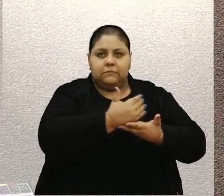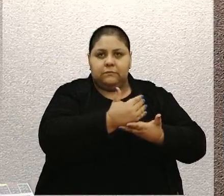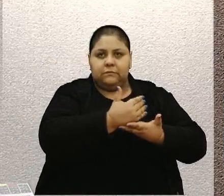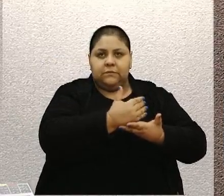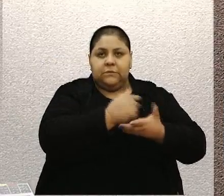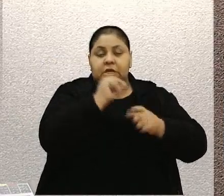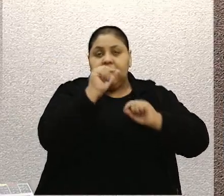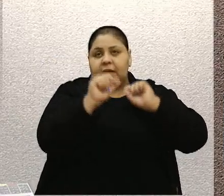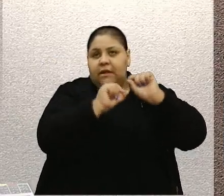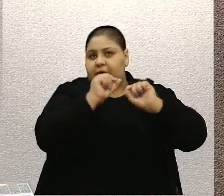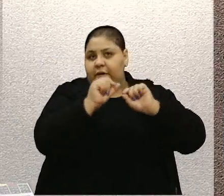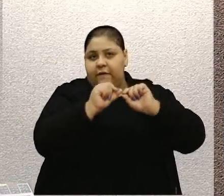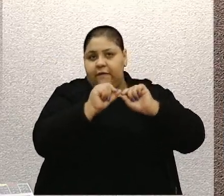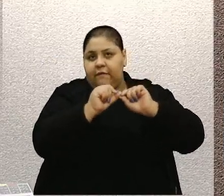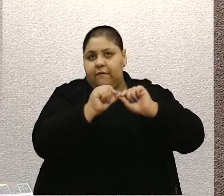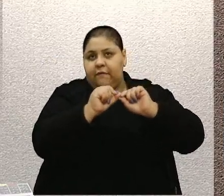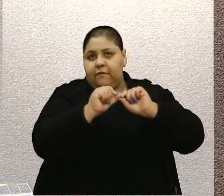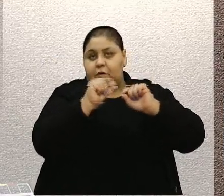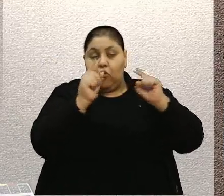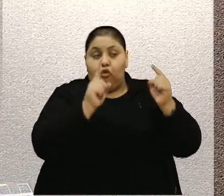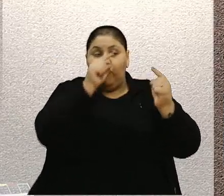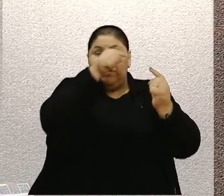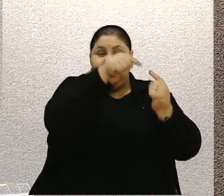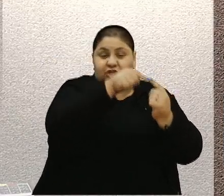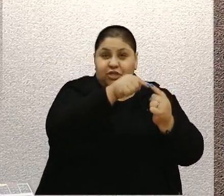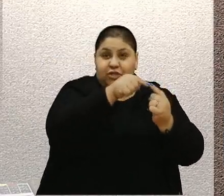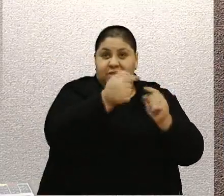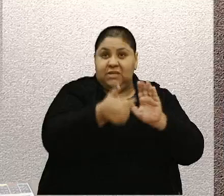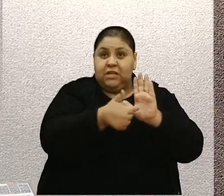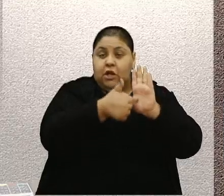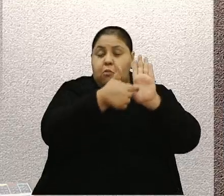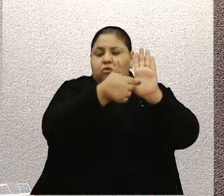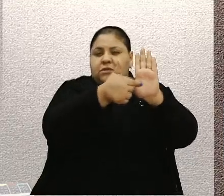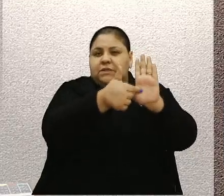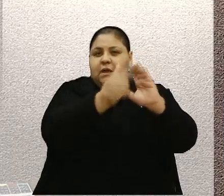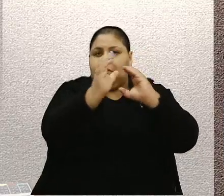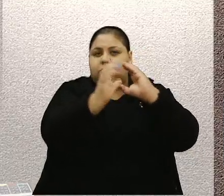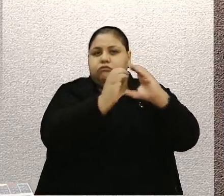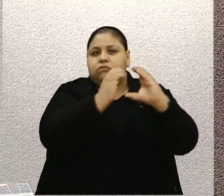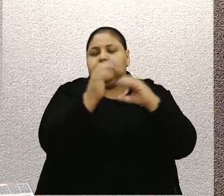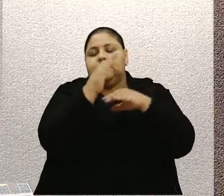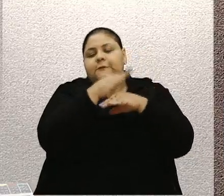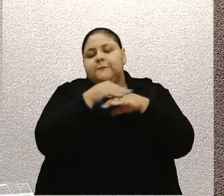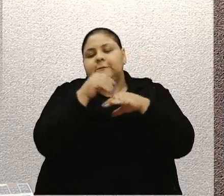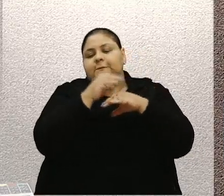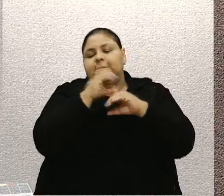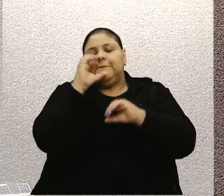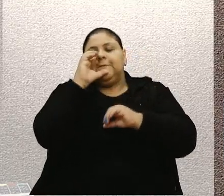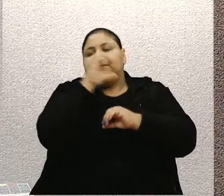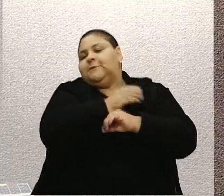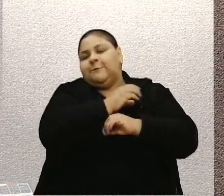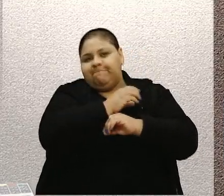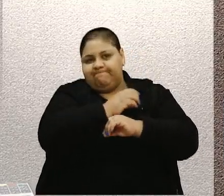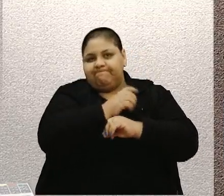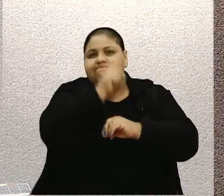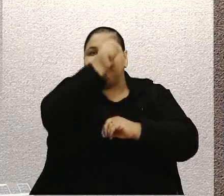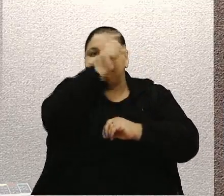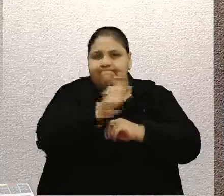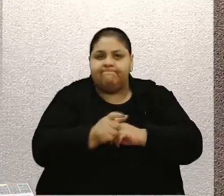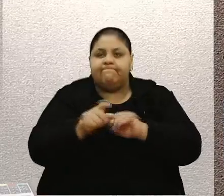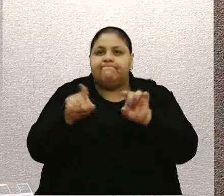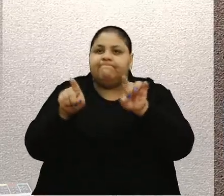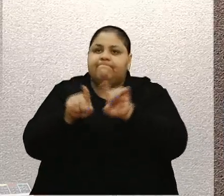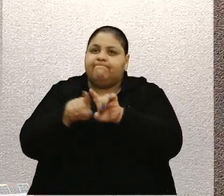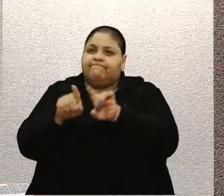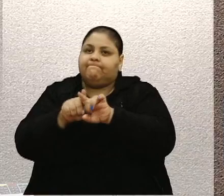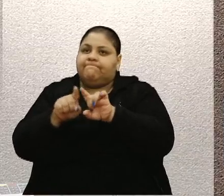para quem for apreciar, né? O propósito, então, é transmitir música, né, acalento e alento às pessoas, além de